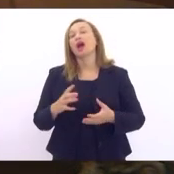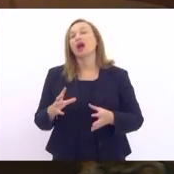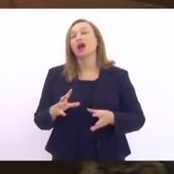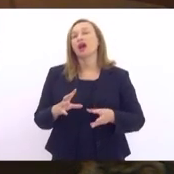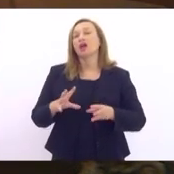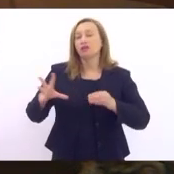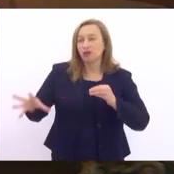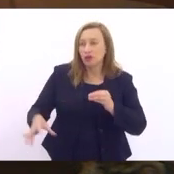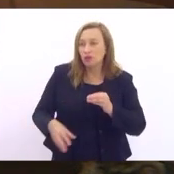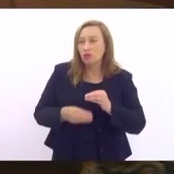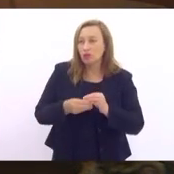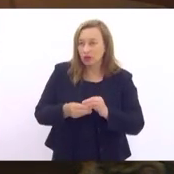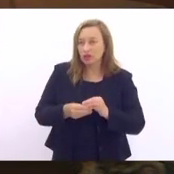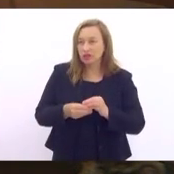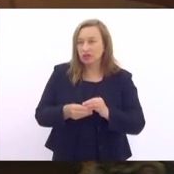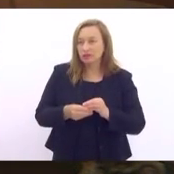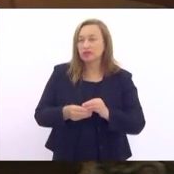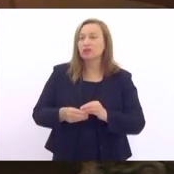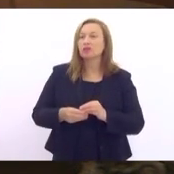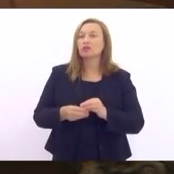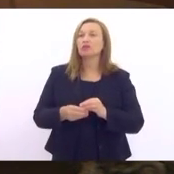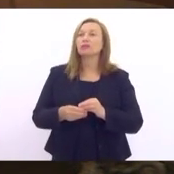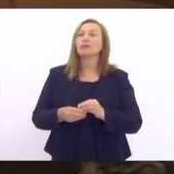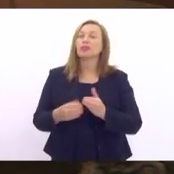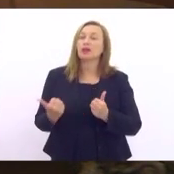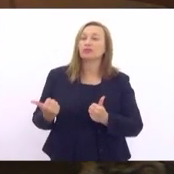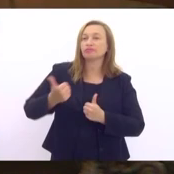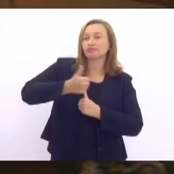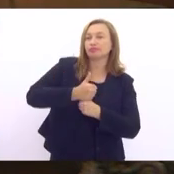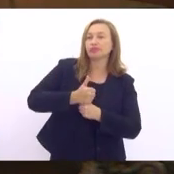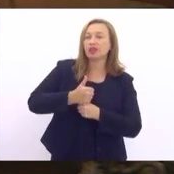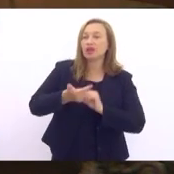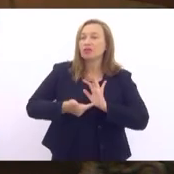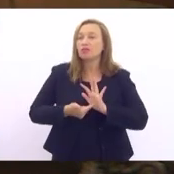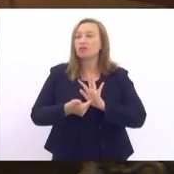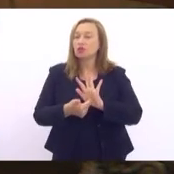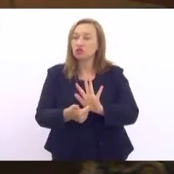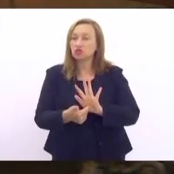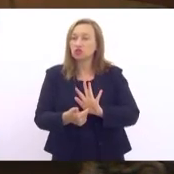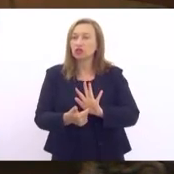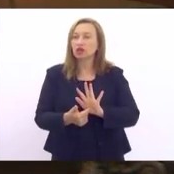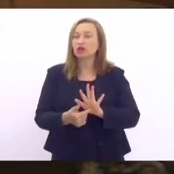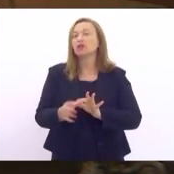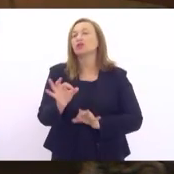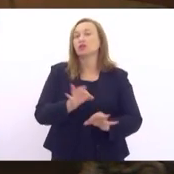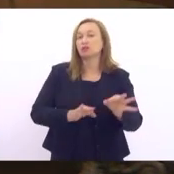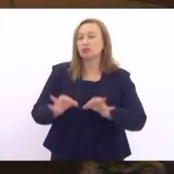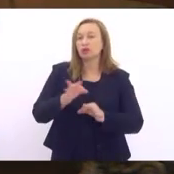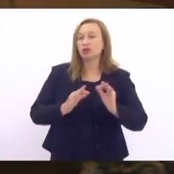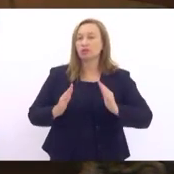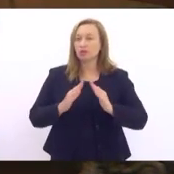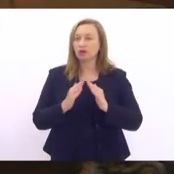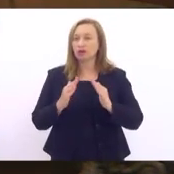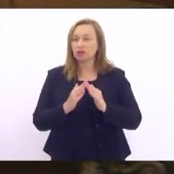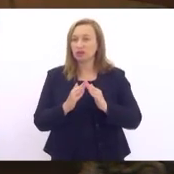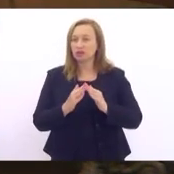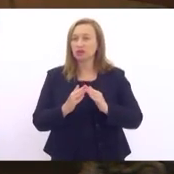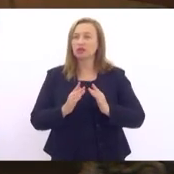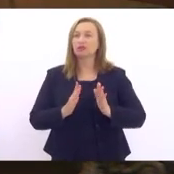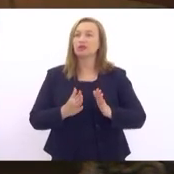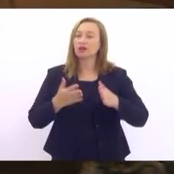destacar que, preferencialmente, o programa habitacional vai se destinar a esse corte, que é o corte onde a gente tem a